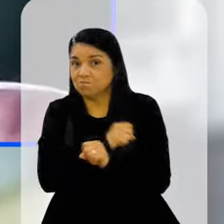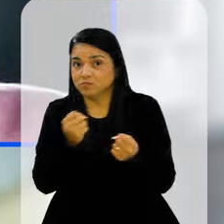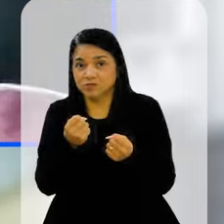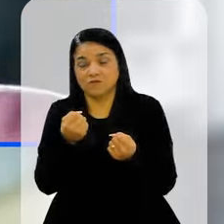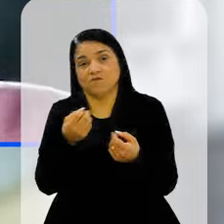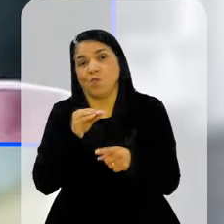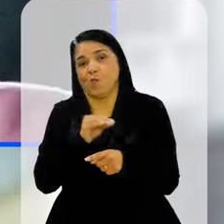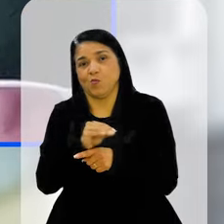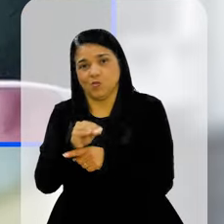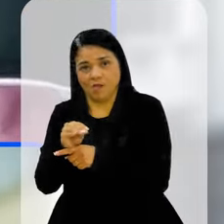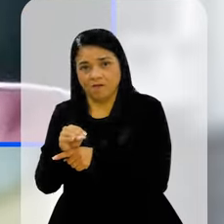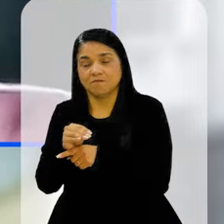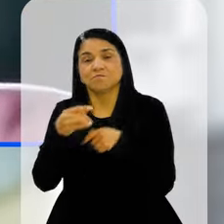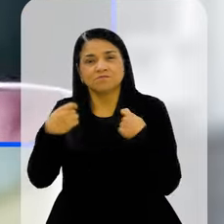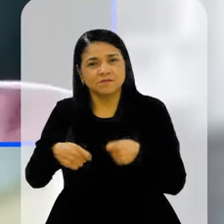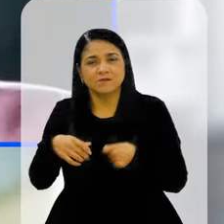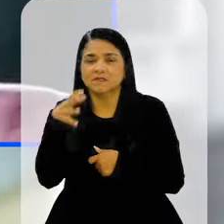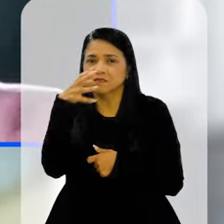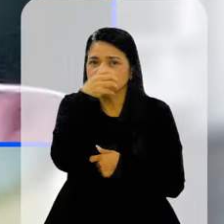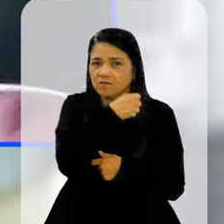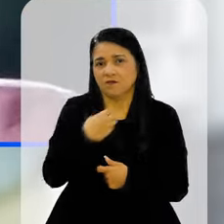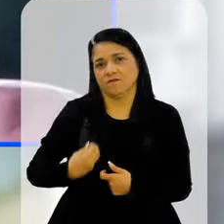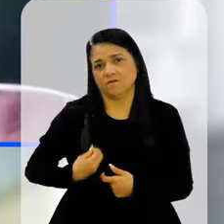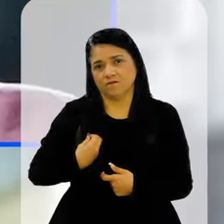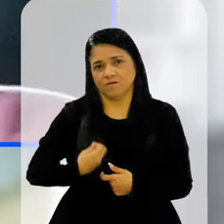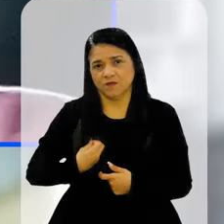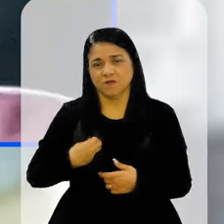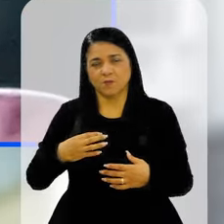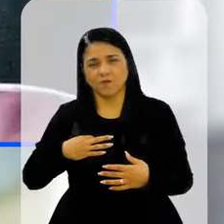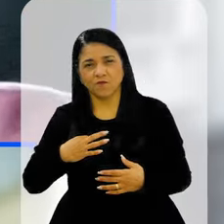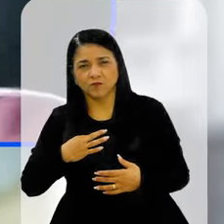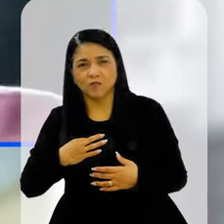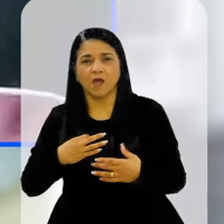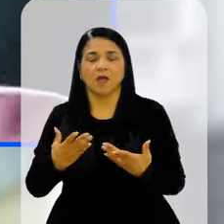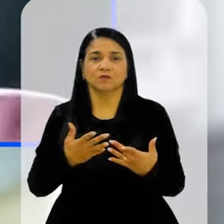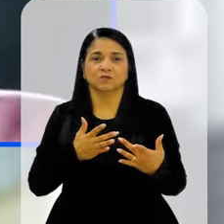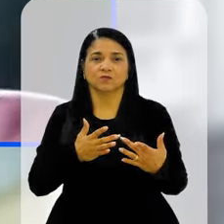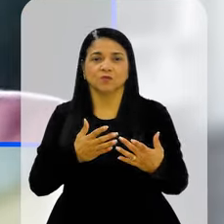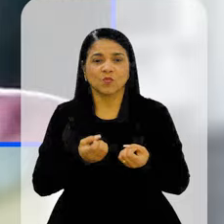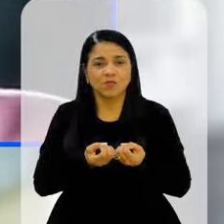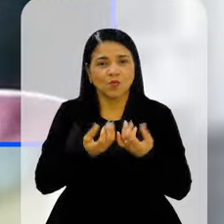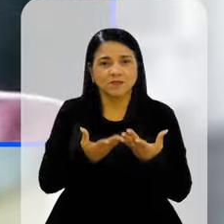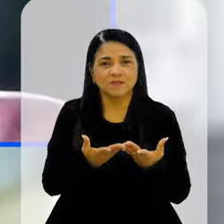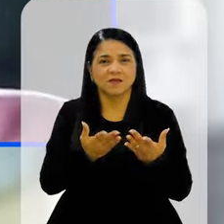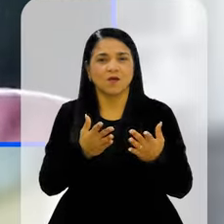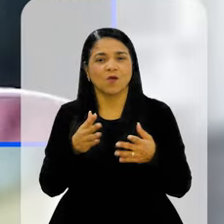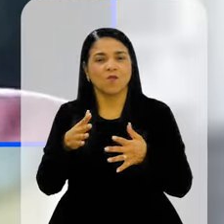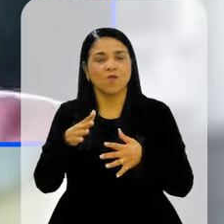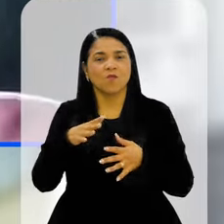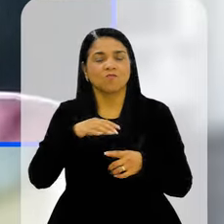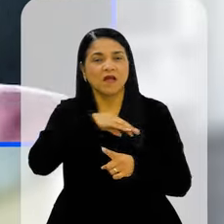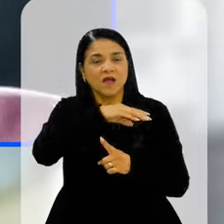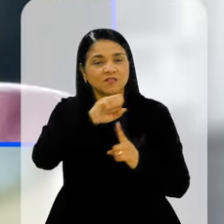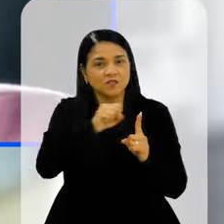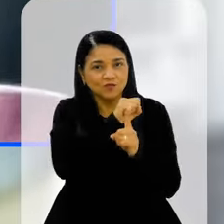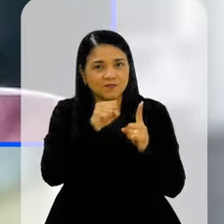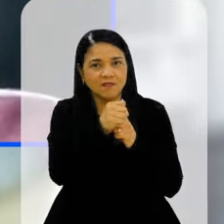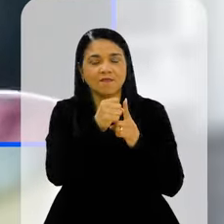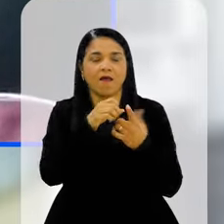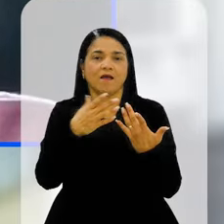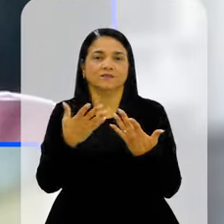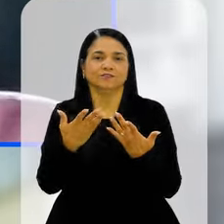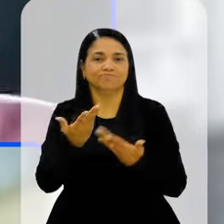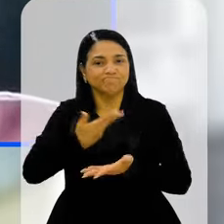tem essa capacidade. A gente vai ter que sair disso mesmo, salvando vidas, é pelo voluntariado, pela doação,